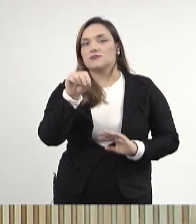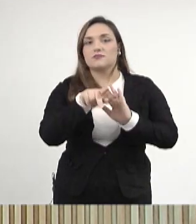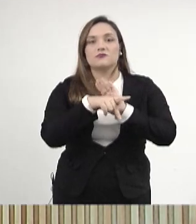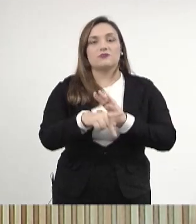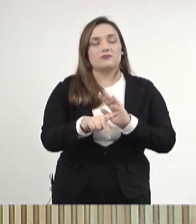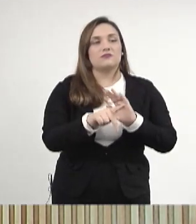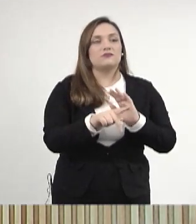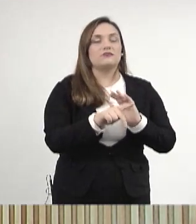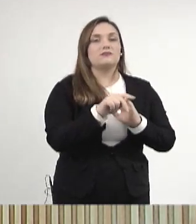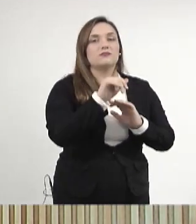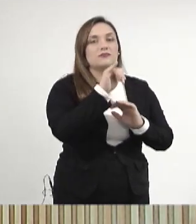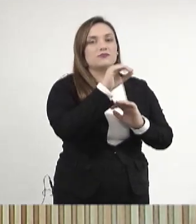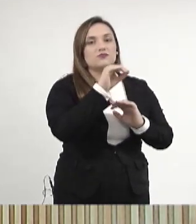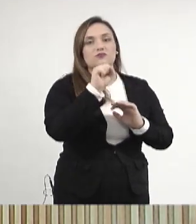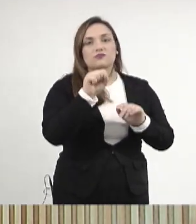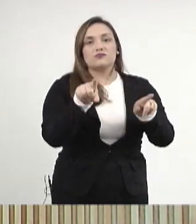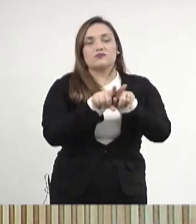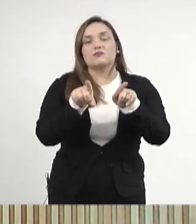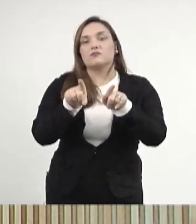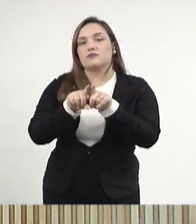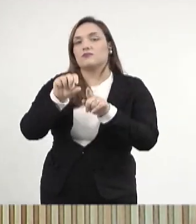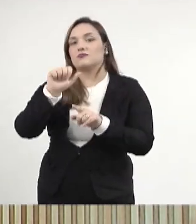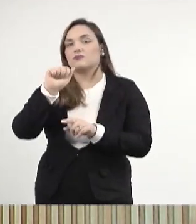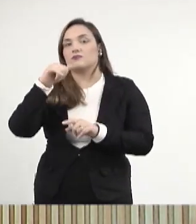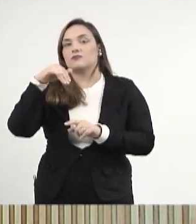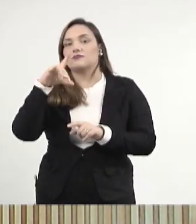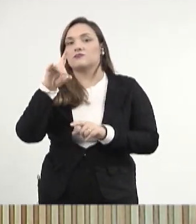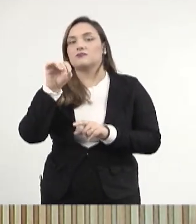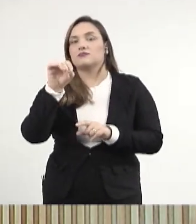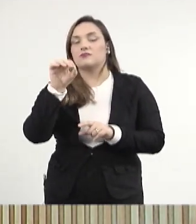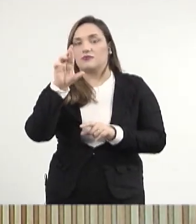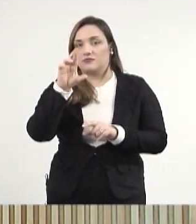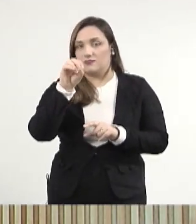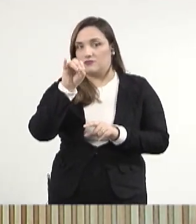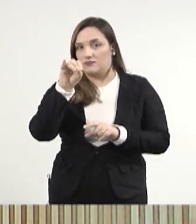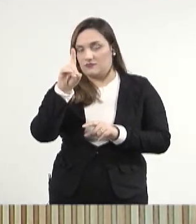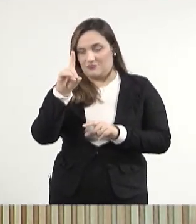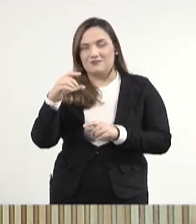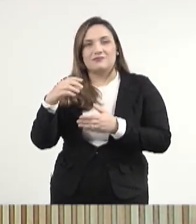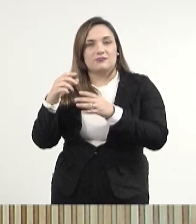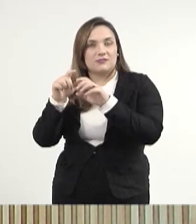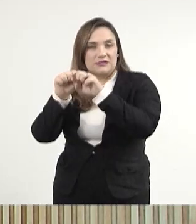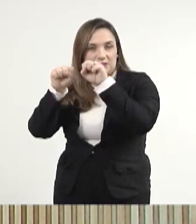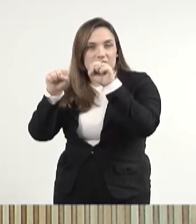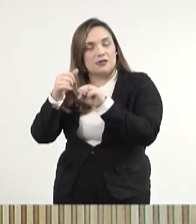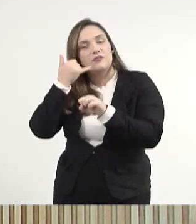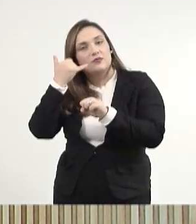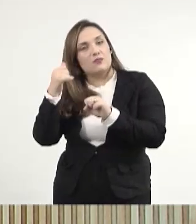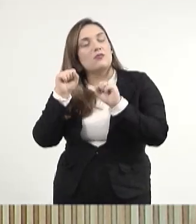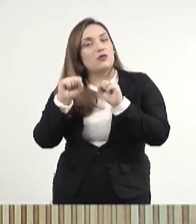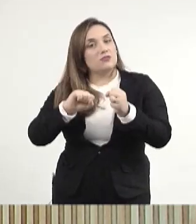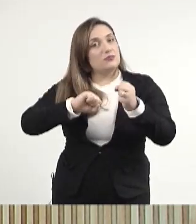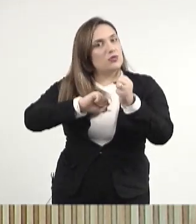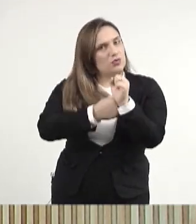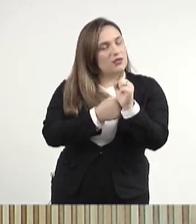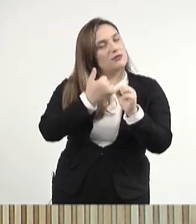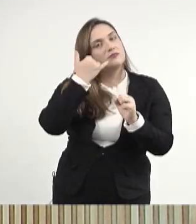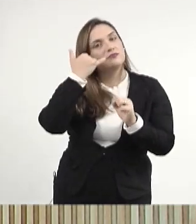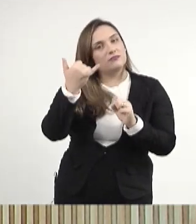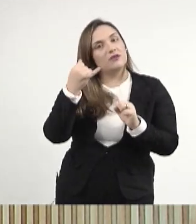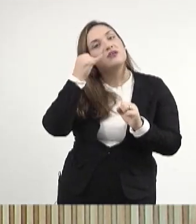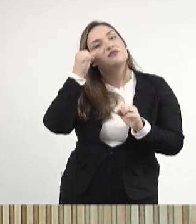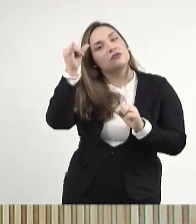iOS, e que, em casos de roubo, de furto do celular, é uma maneira aí da gente bloquear o dispositivo e evitar